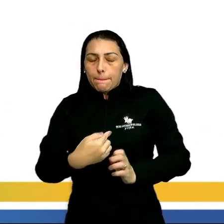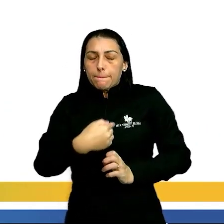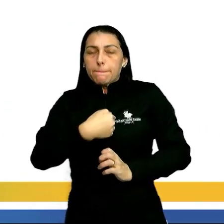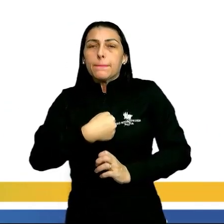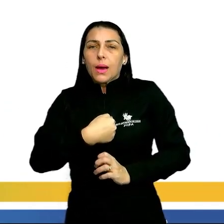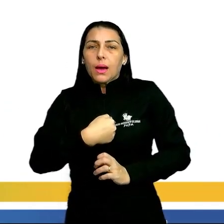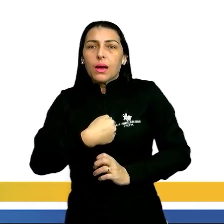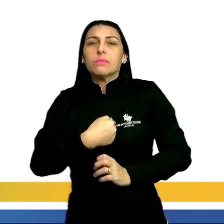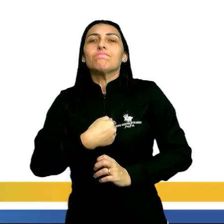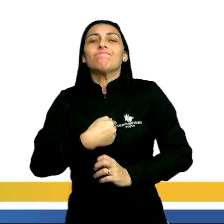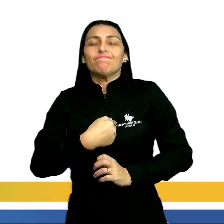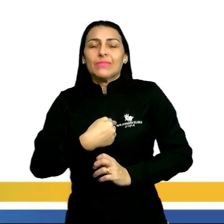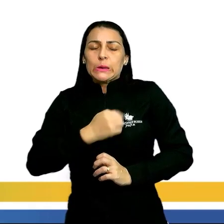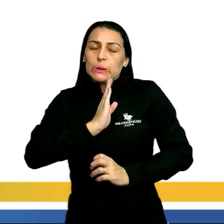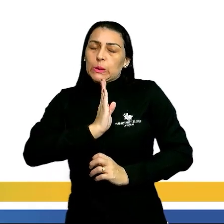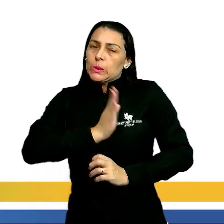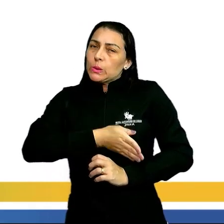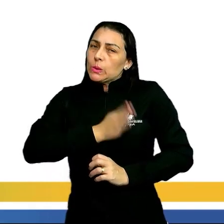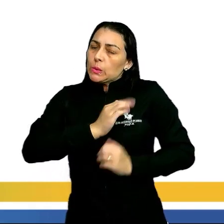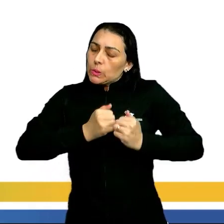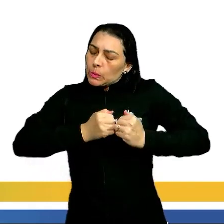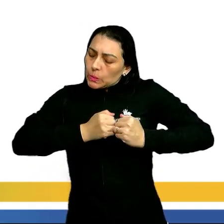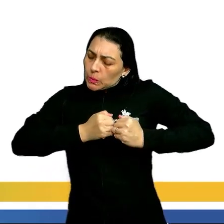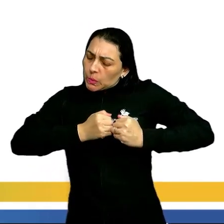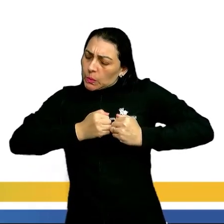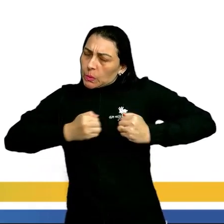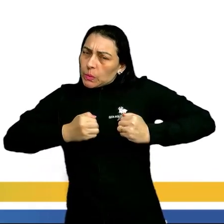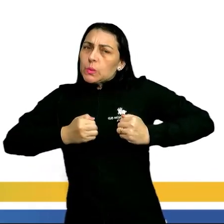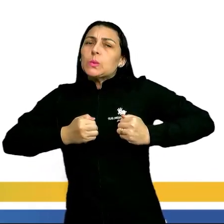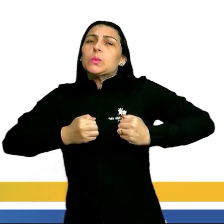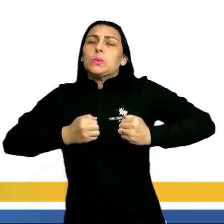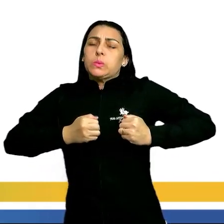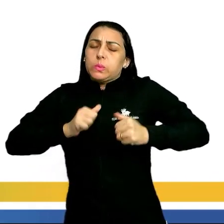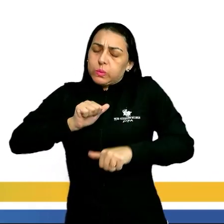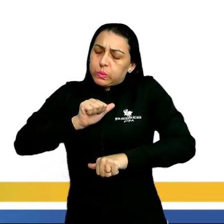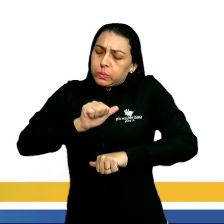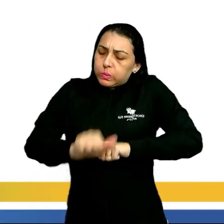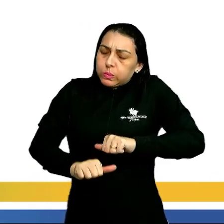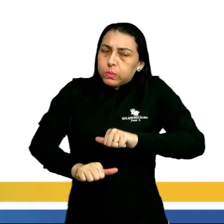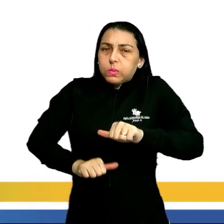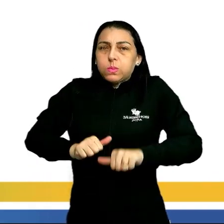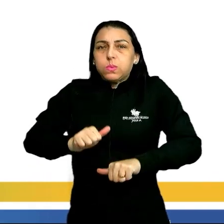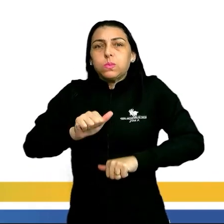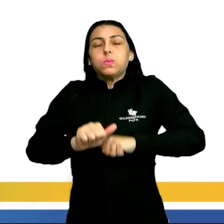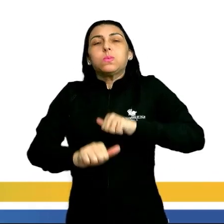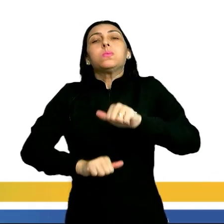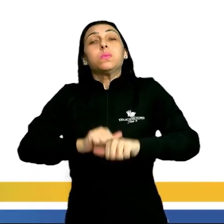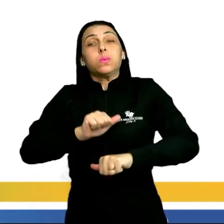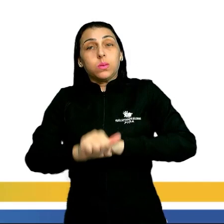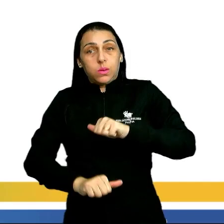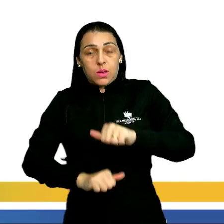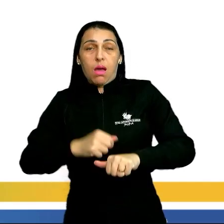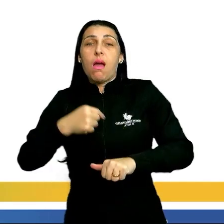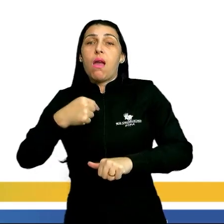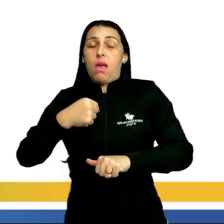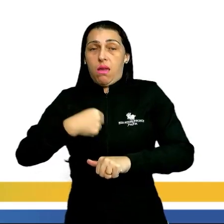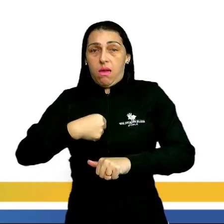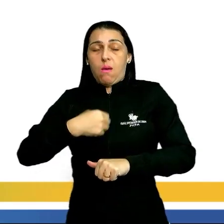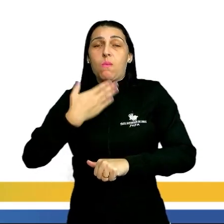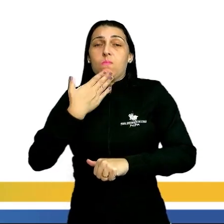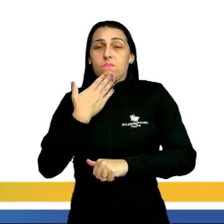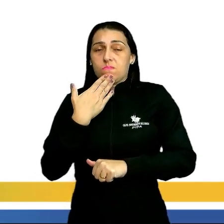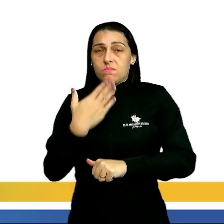o seio e o coração me rasga atroz, imensa, eu a bendigo